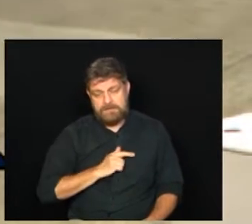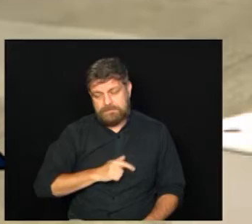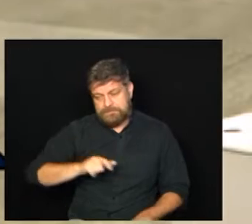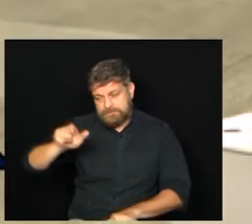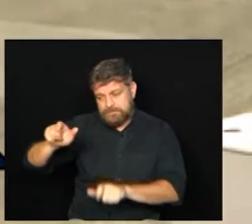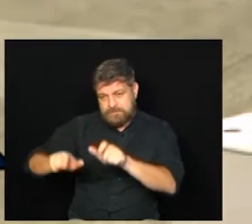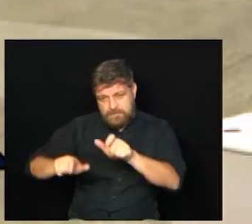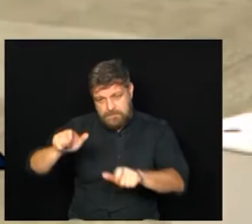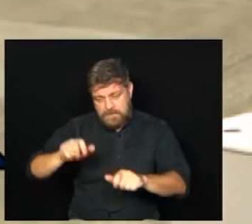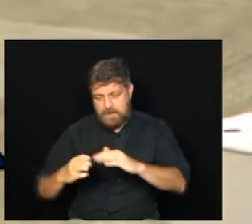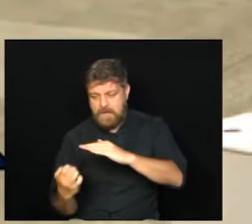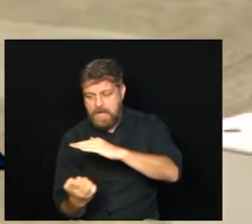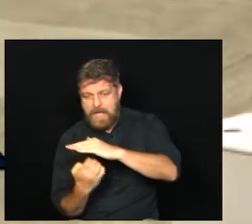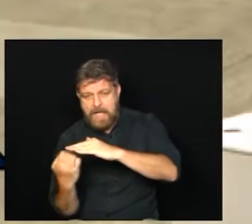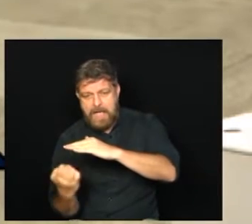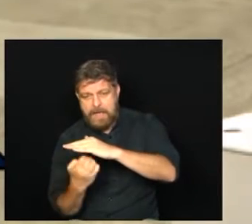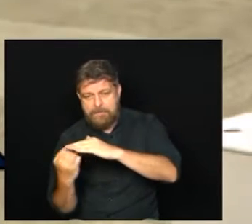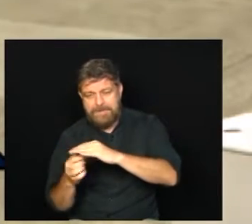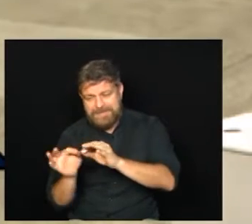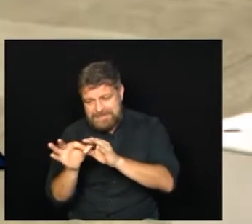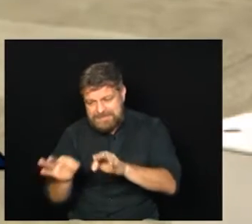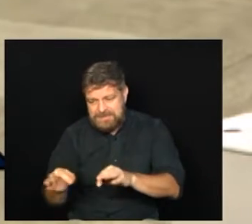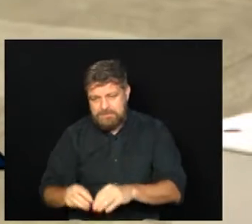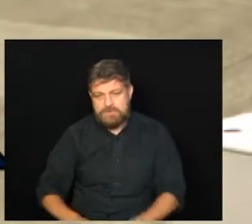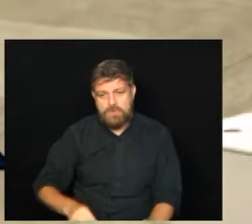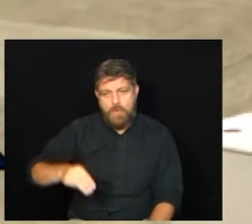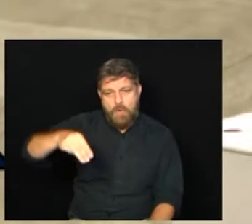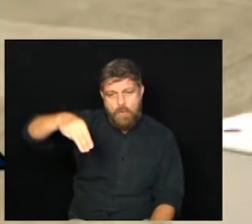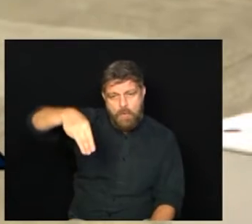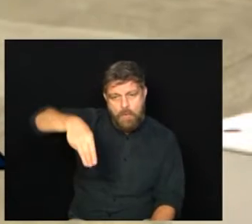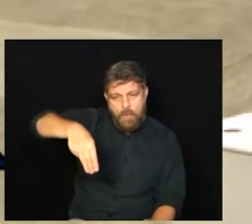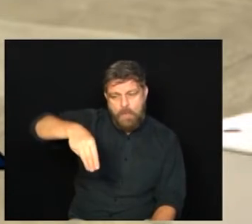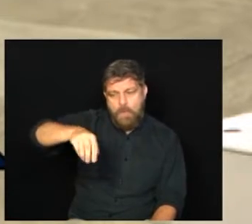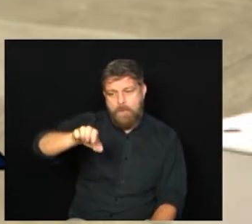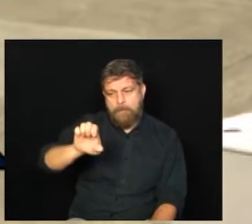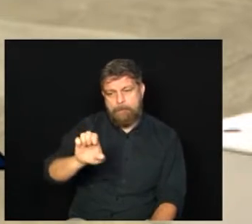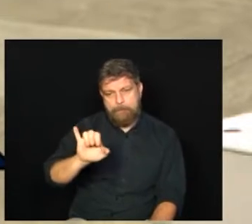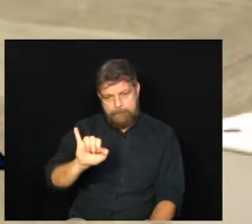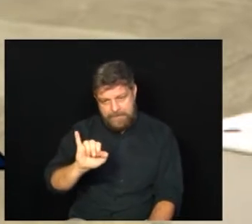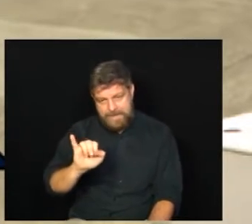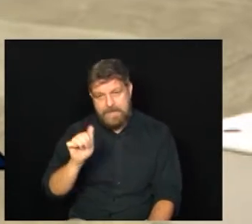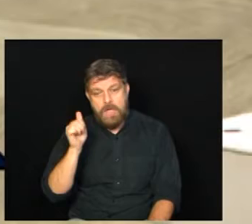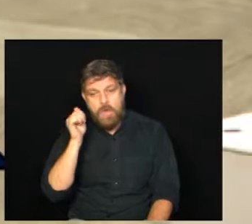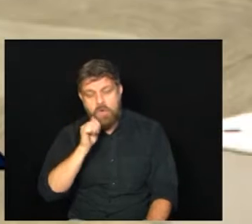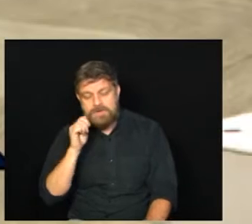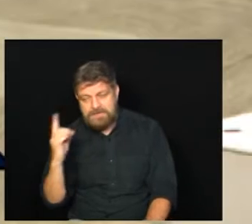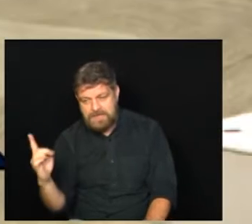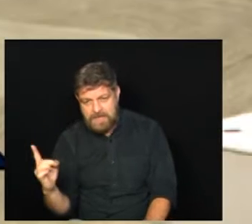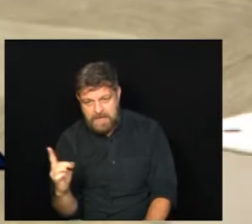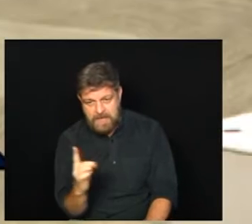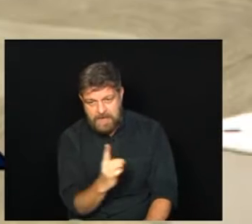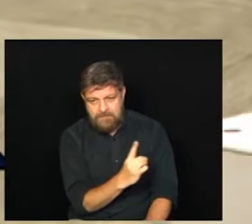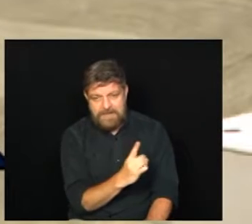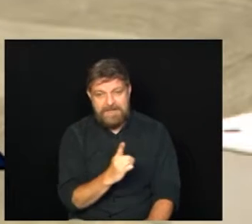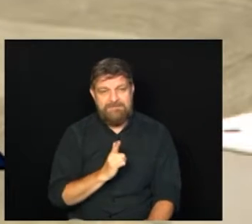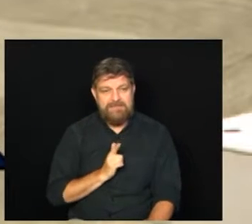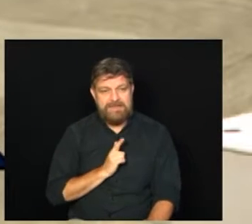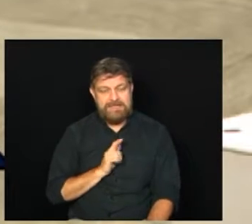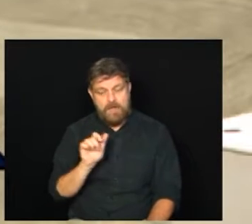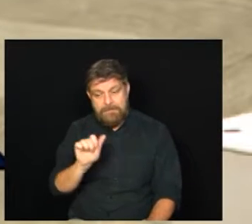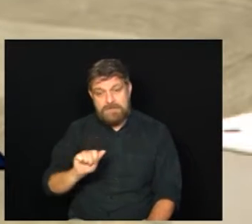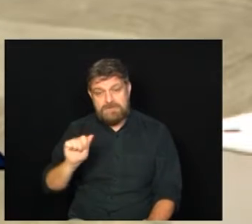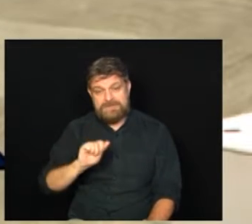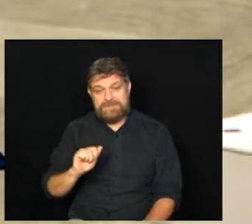esses pequenos microempreendedores possam acessar, através de uma sociedade garantidora de